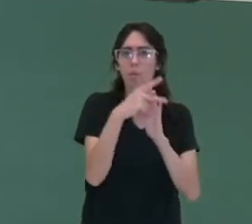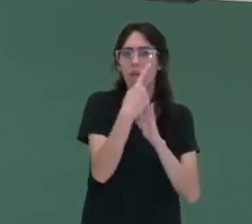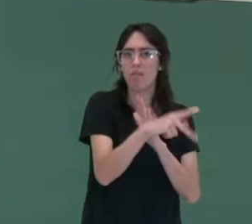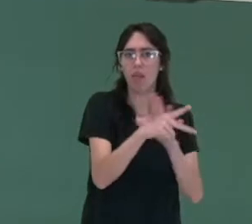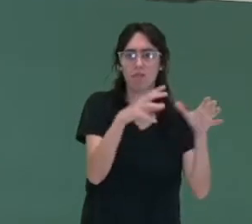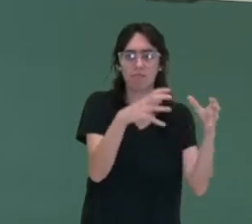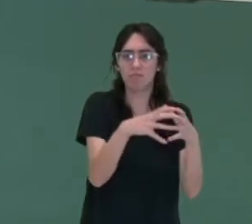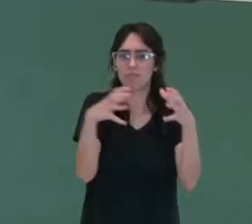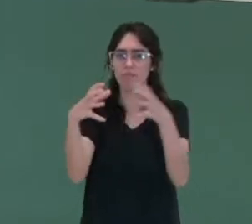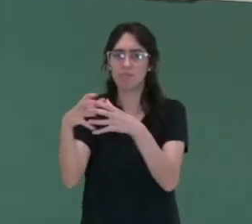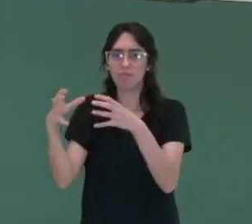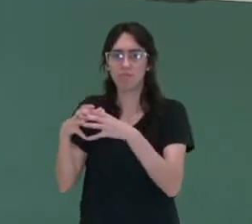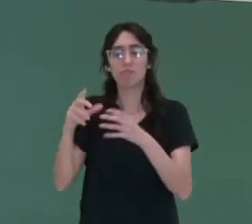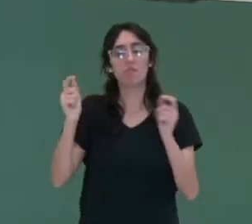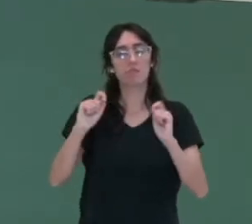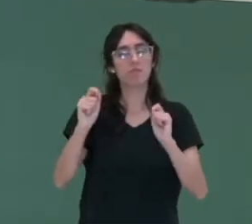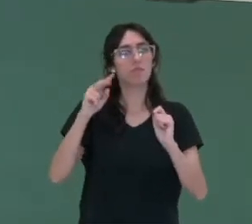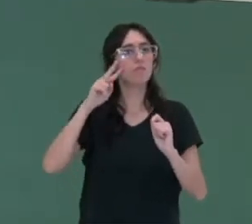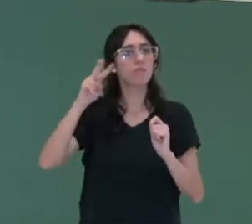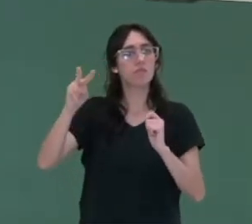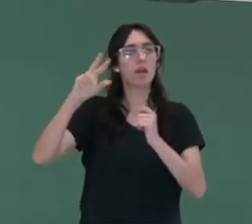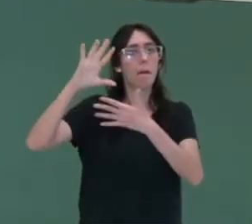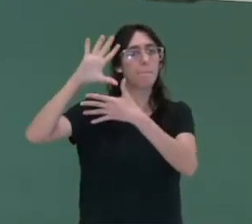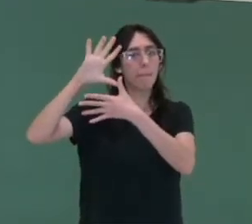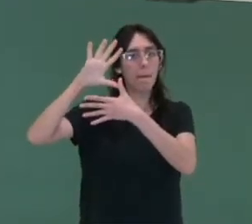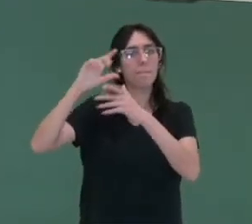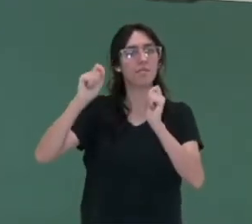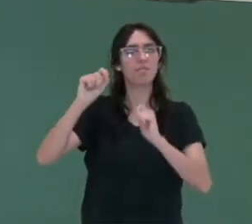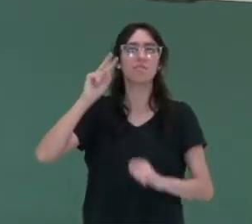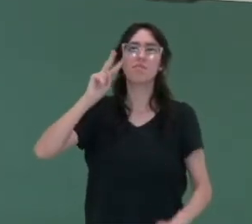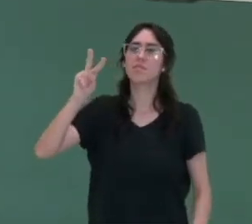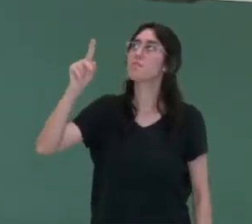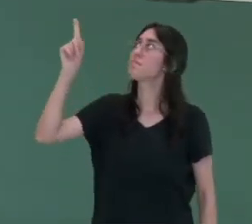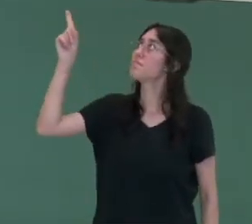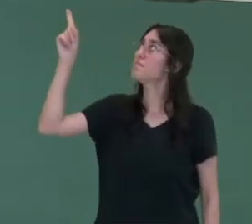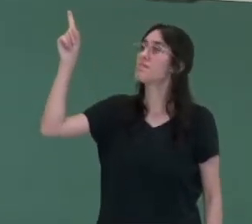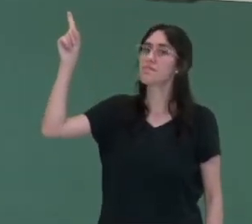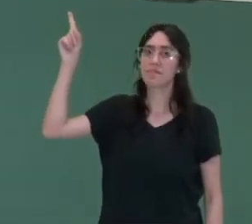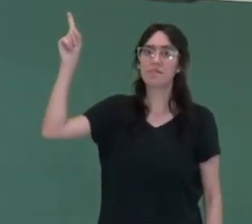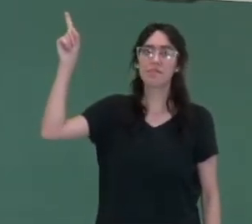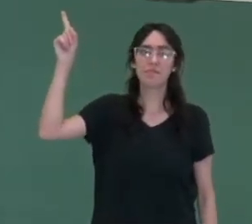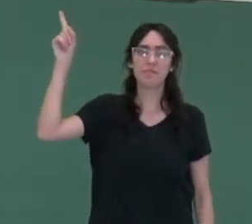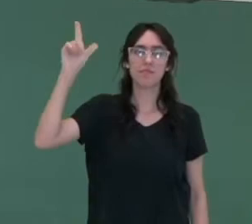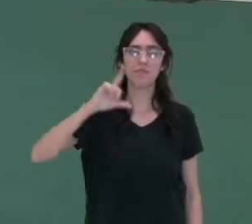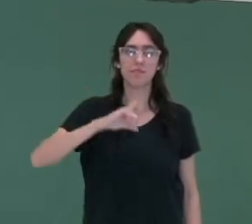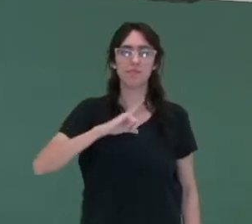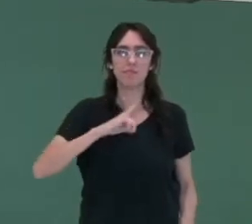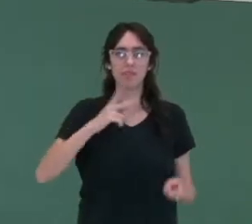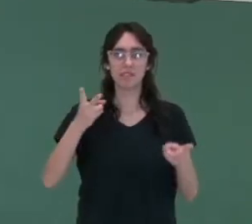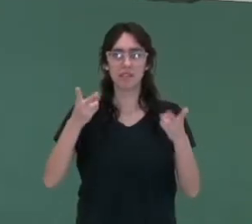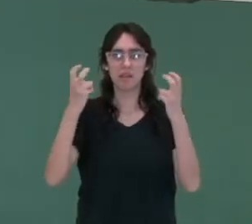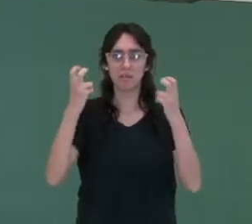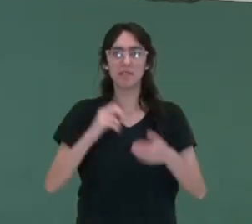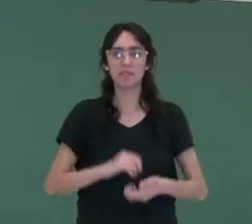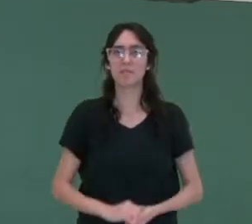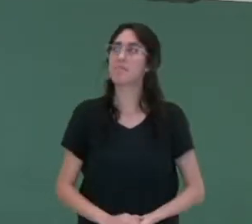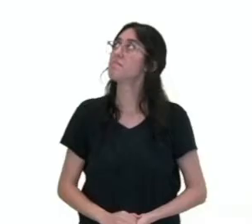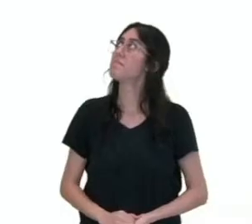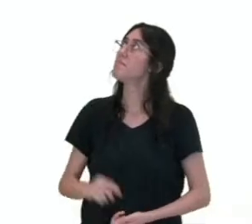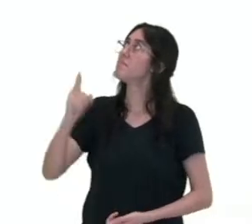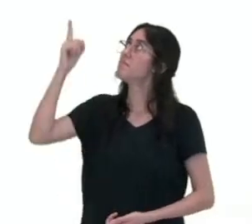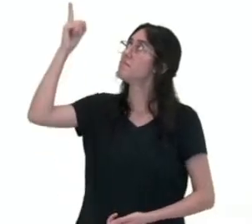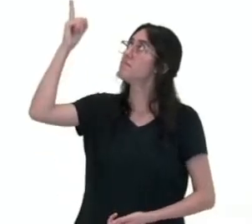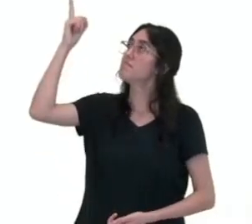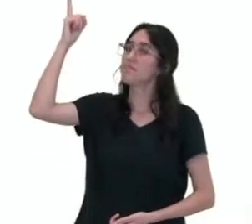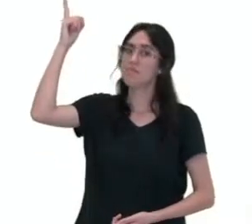ao olhar no mapa quais são as características dessas áreas, a exemplo do que pode ser observado na imagem que aparece do